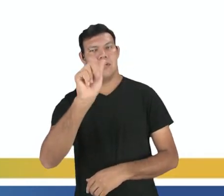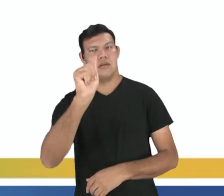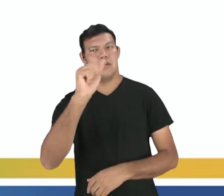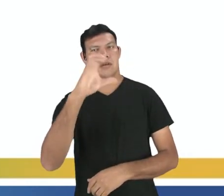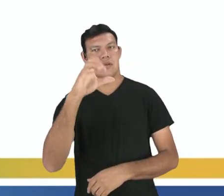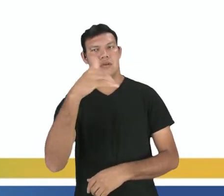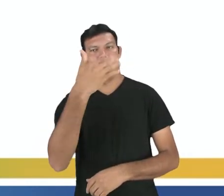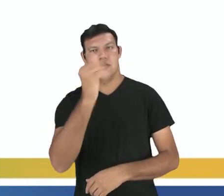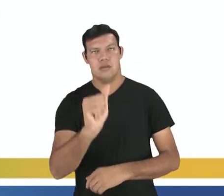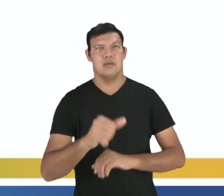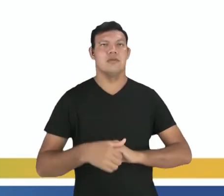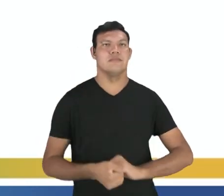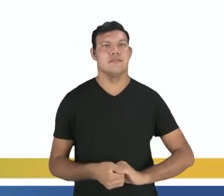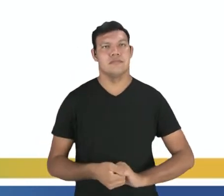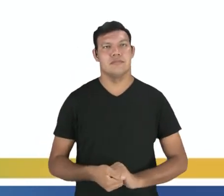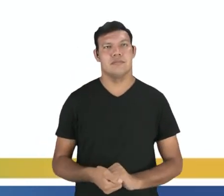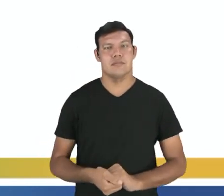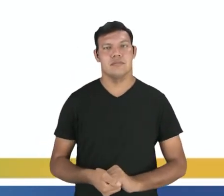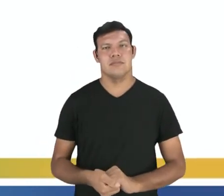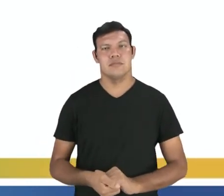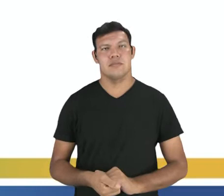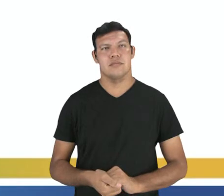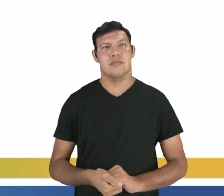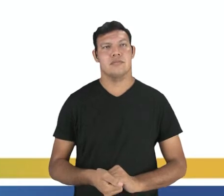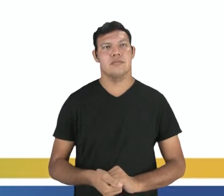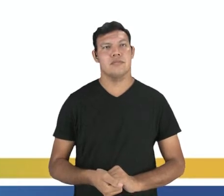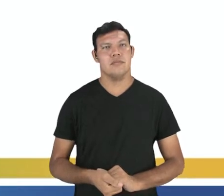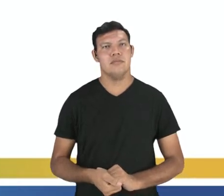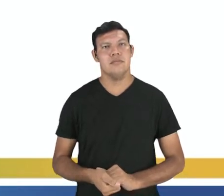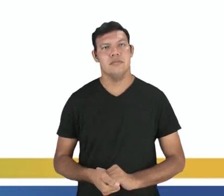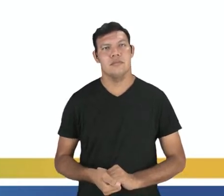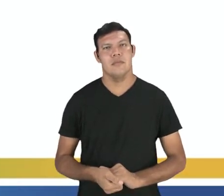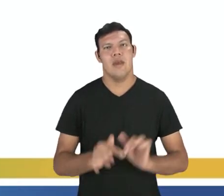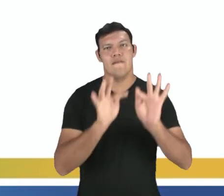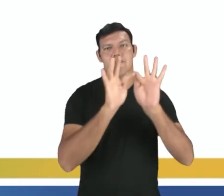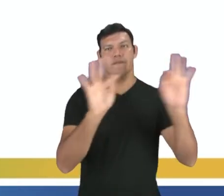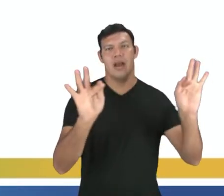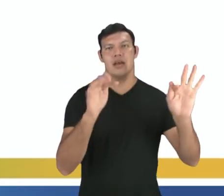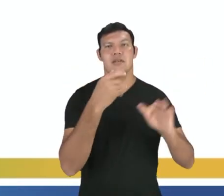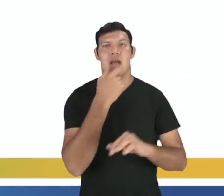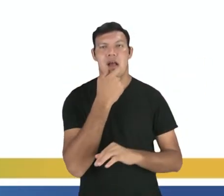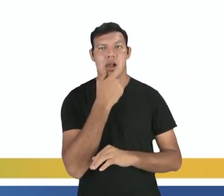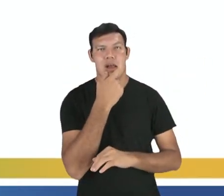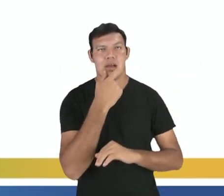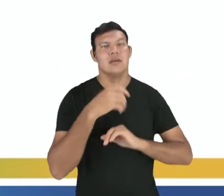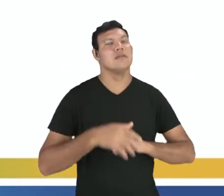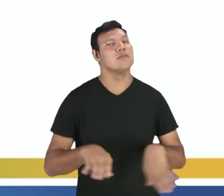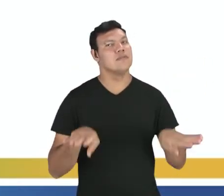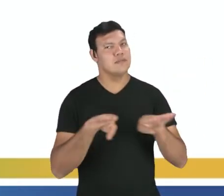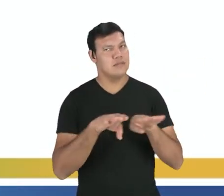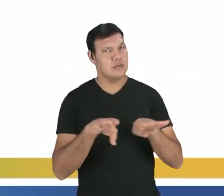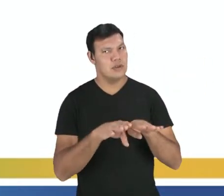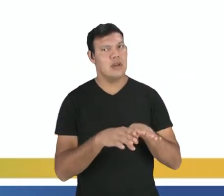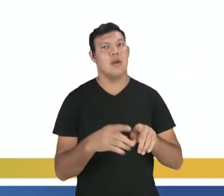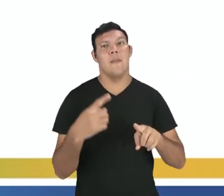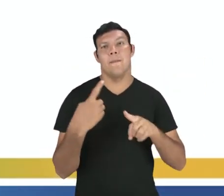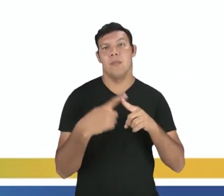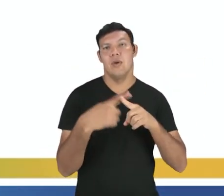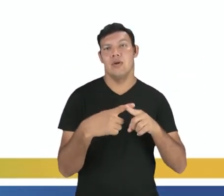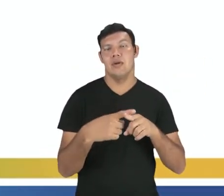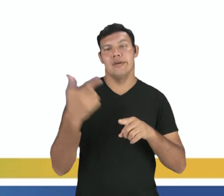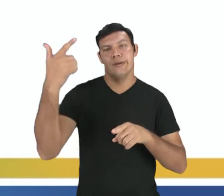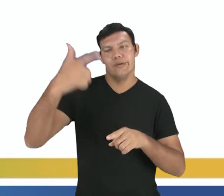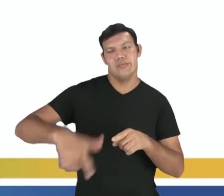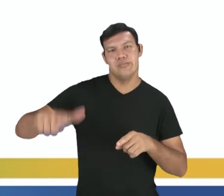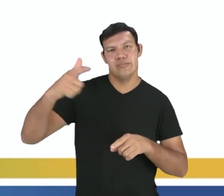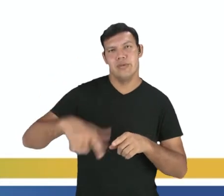inglesa. She sells seashells by the seashore. Também a aliteração. Nós temos aí a repetição